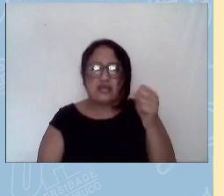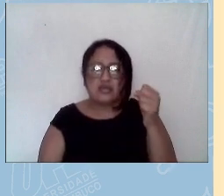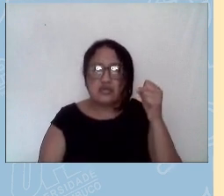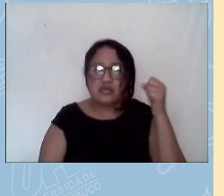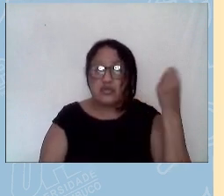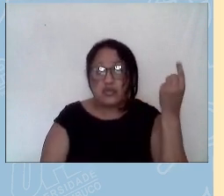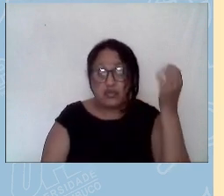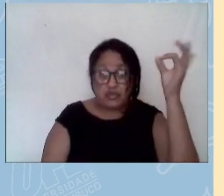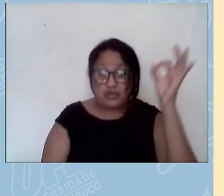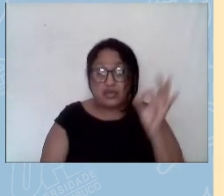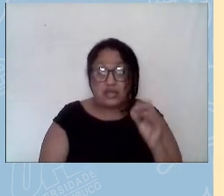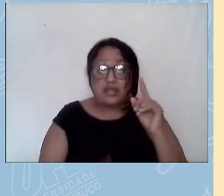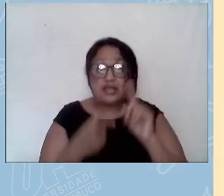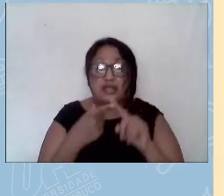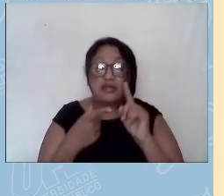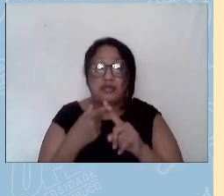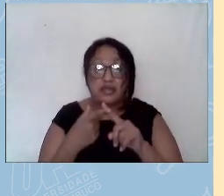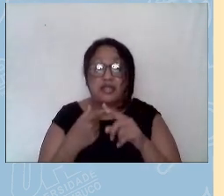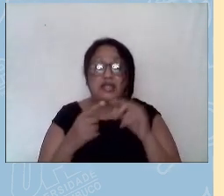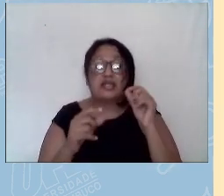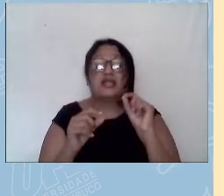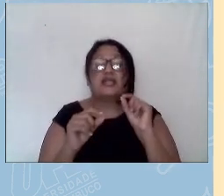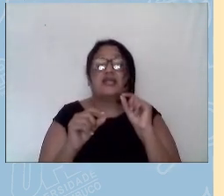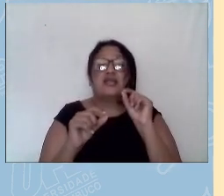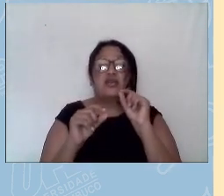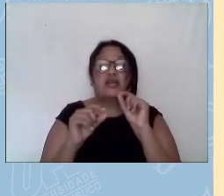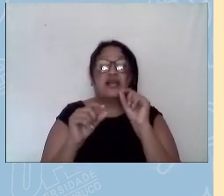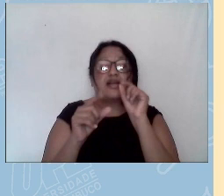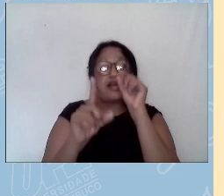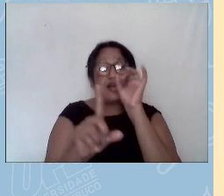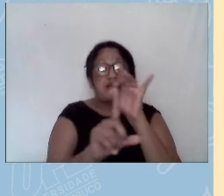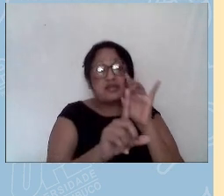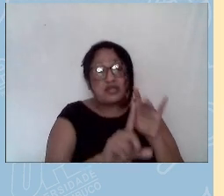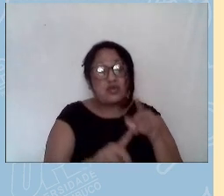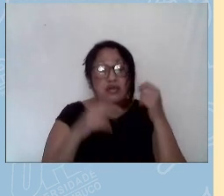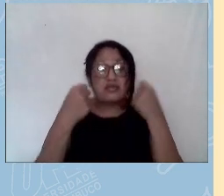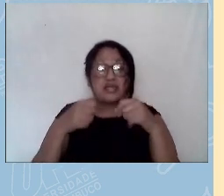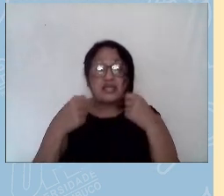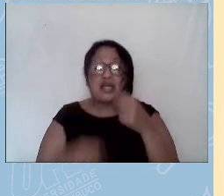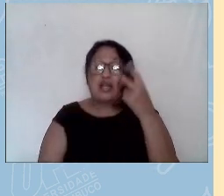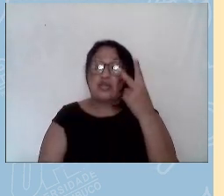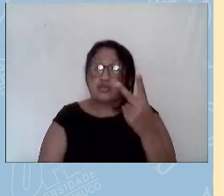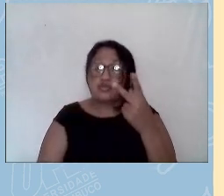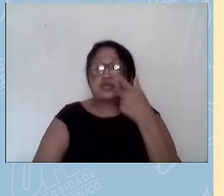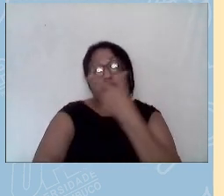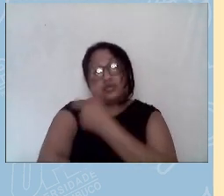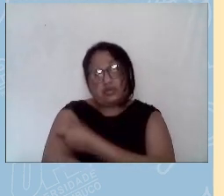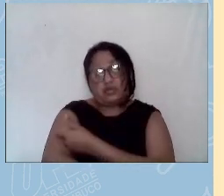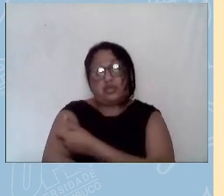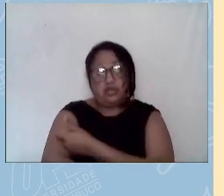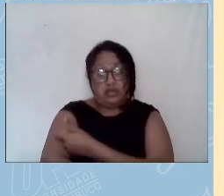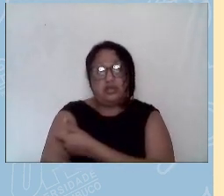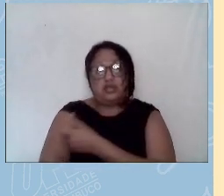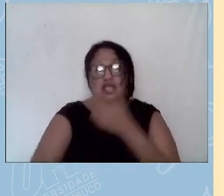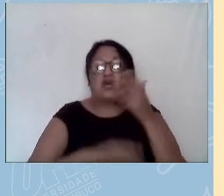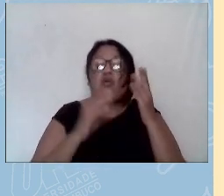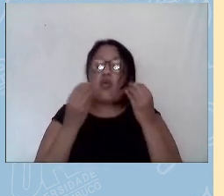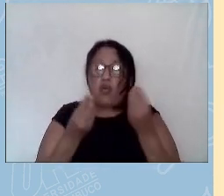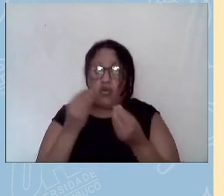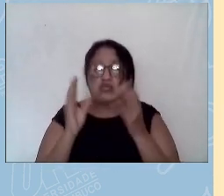considerar também o fato de que cada pessoa deve receber duas doses conforme já destacamos